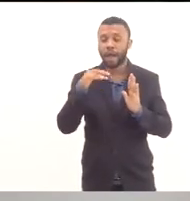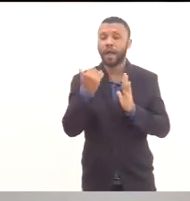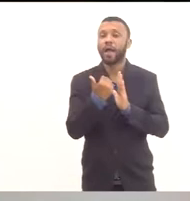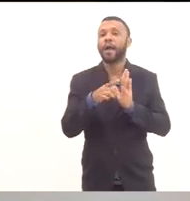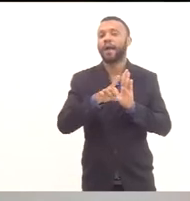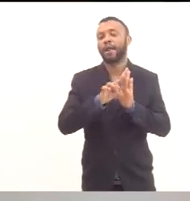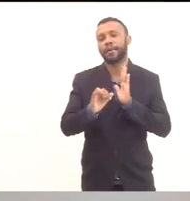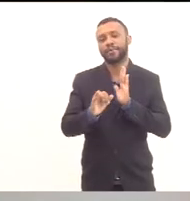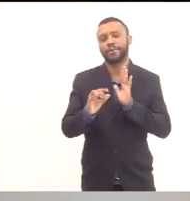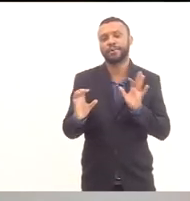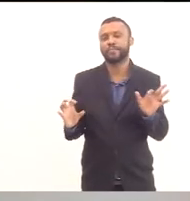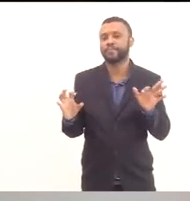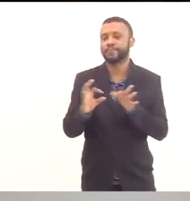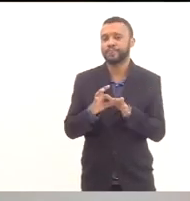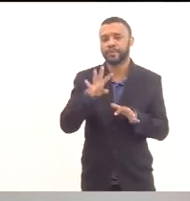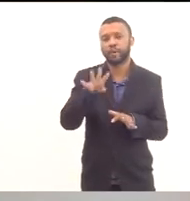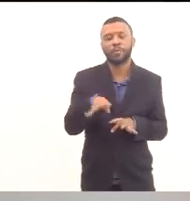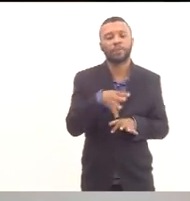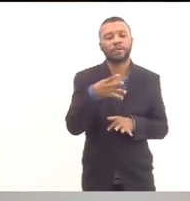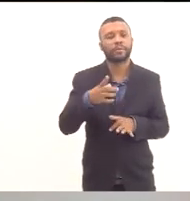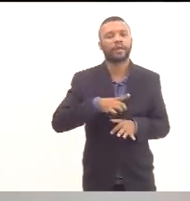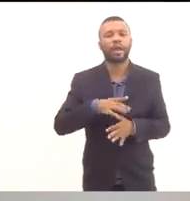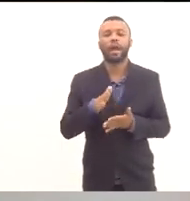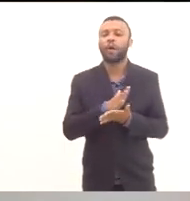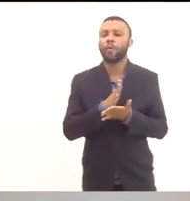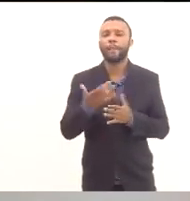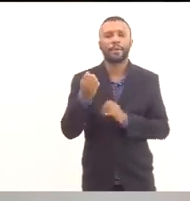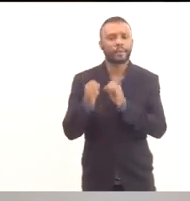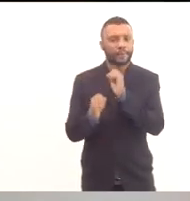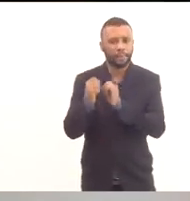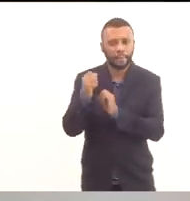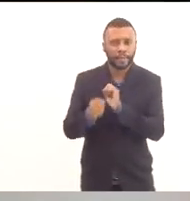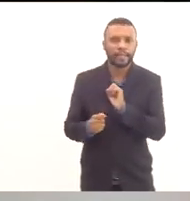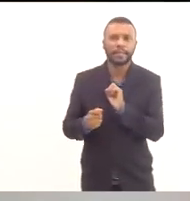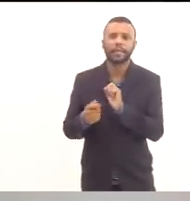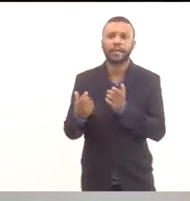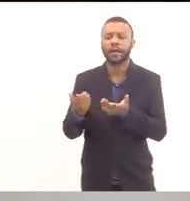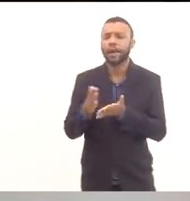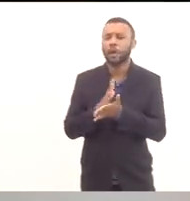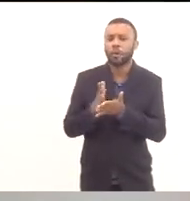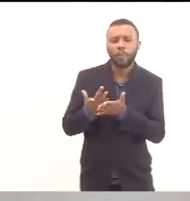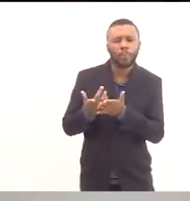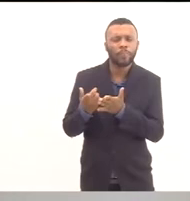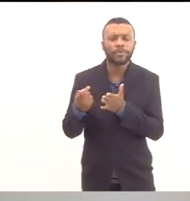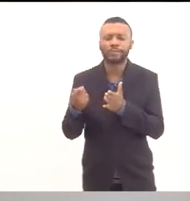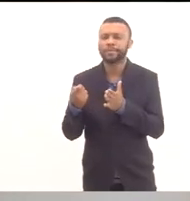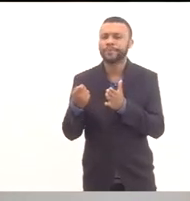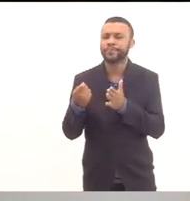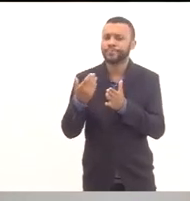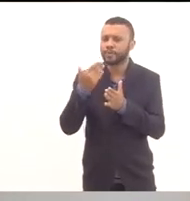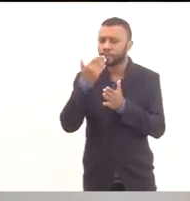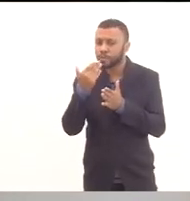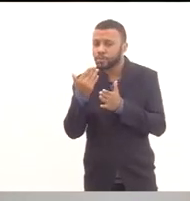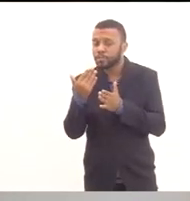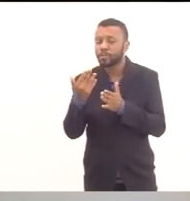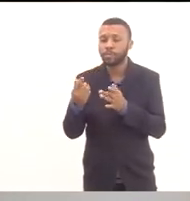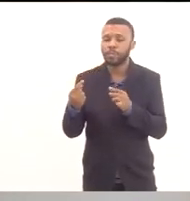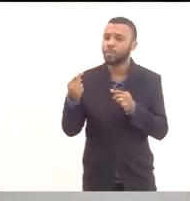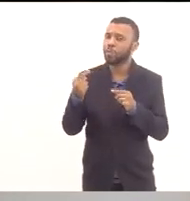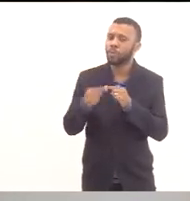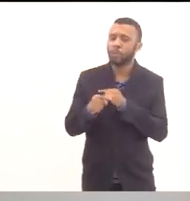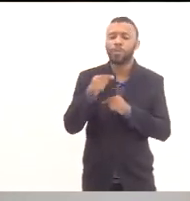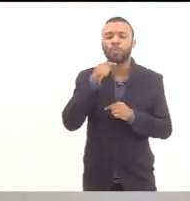então algumas empresas e alguns pleitos de fato não poderão ser enquadrados ou por alguma questão documental